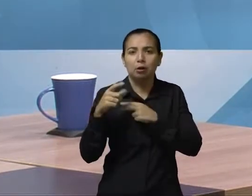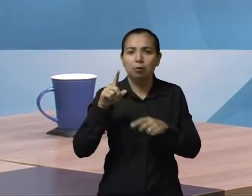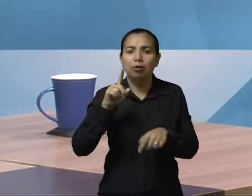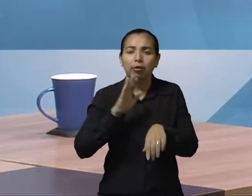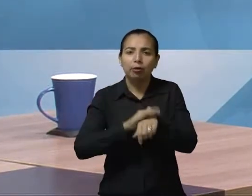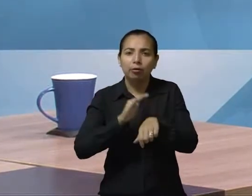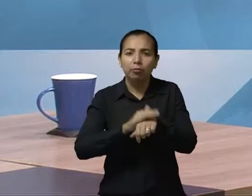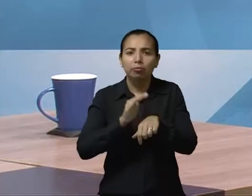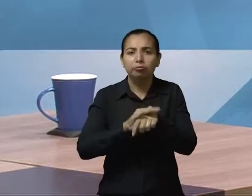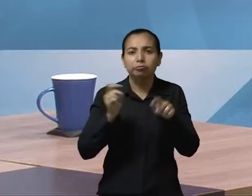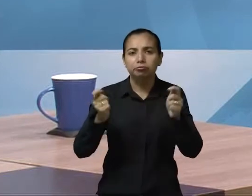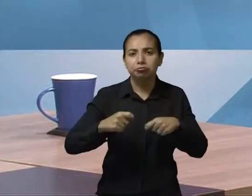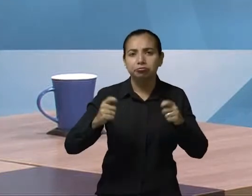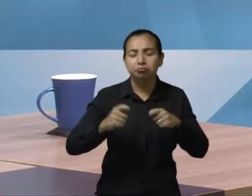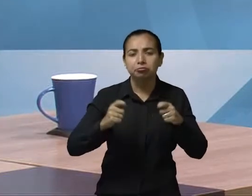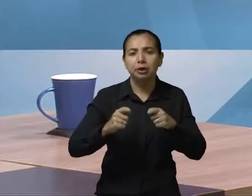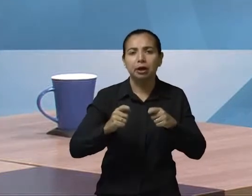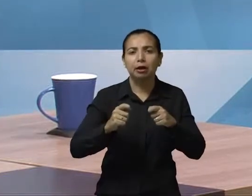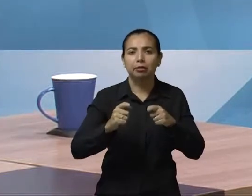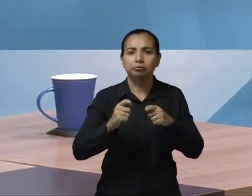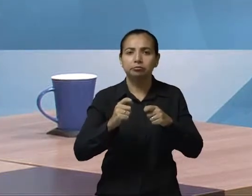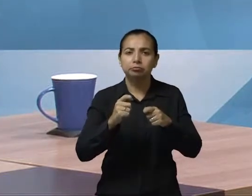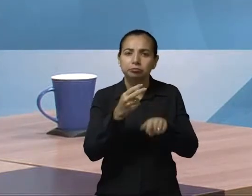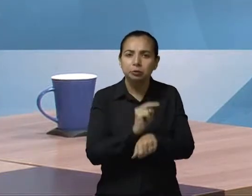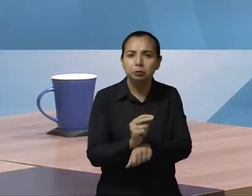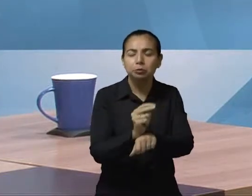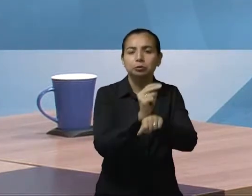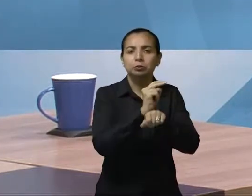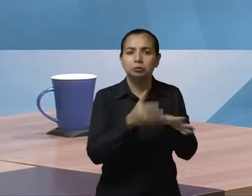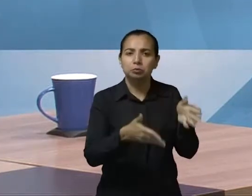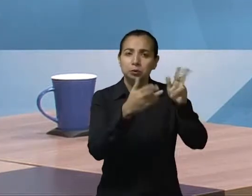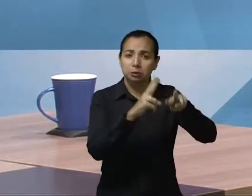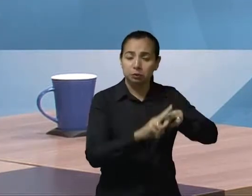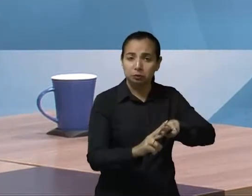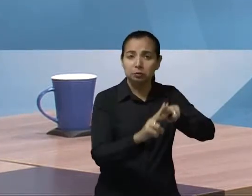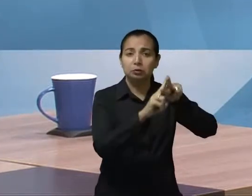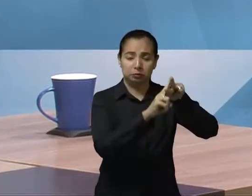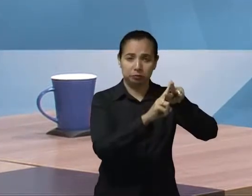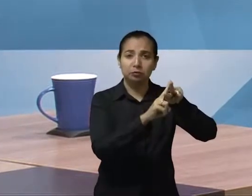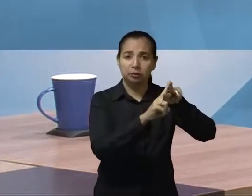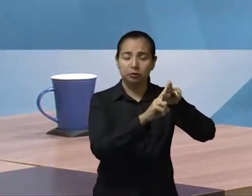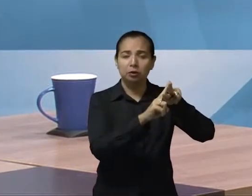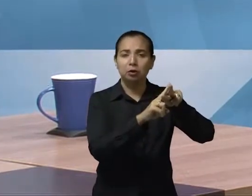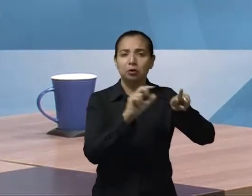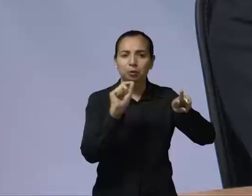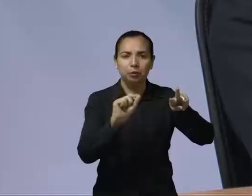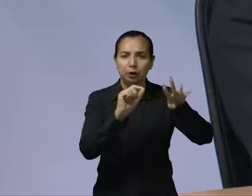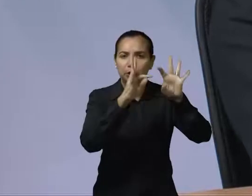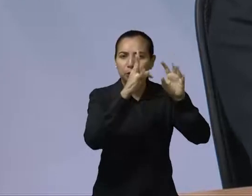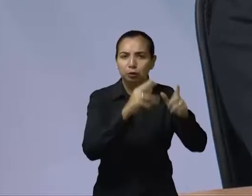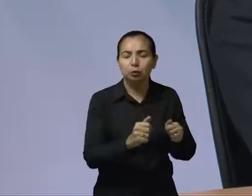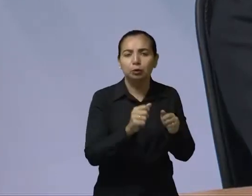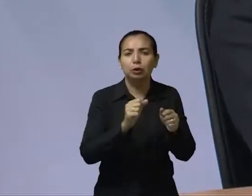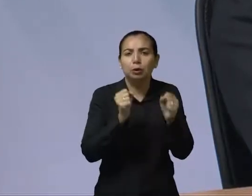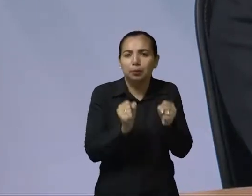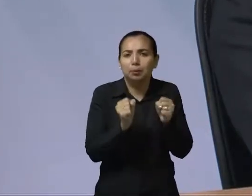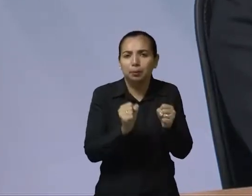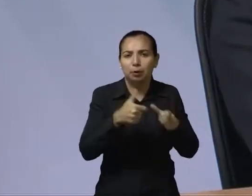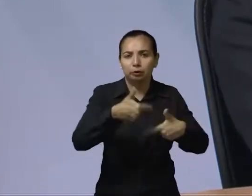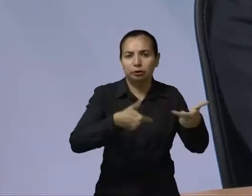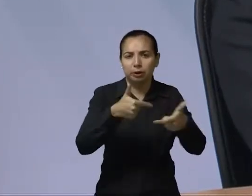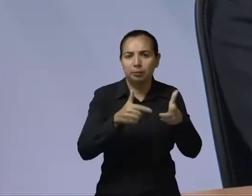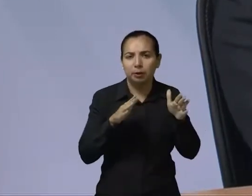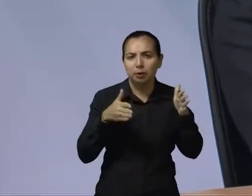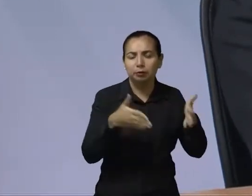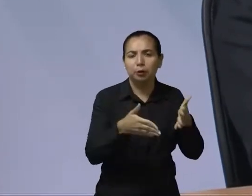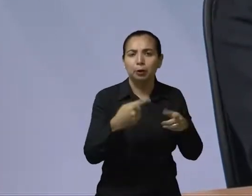exercer as funções no sistema prisional no Brasil na sua totalidade, que hoje é dividido com